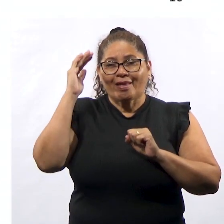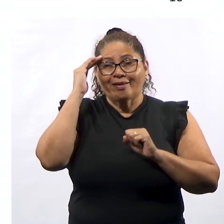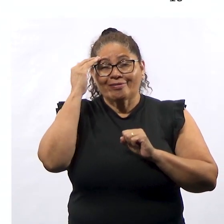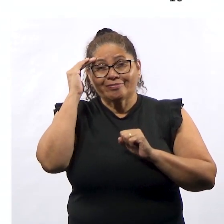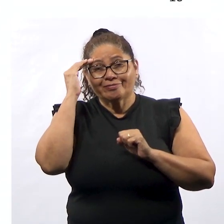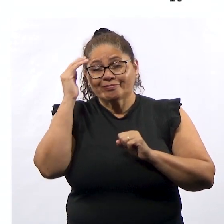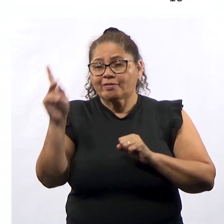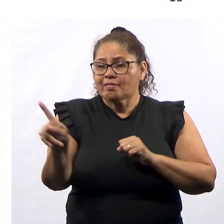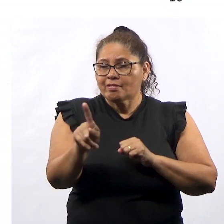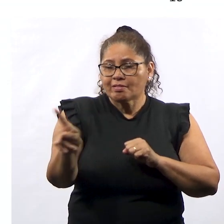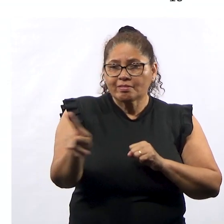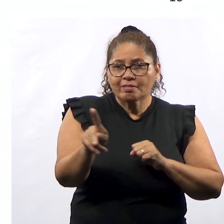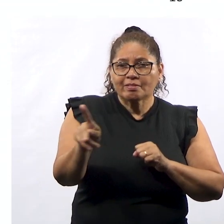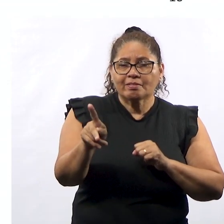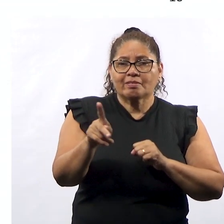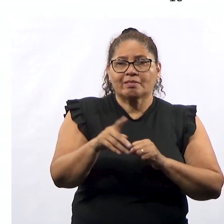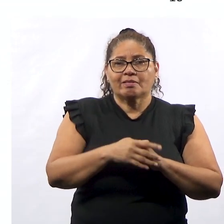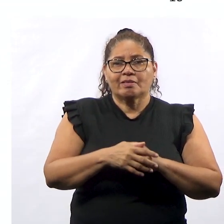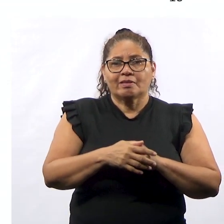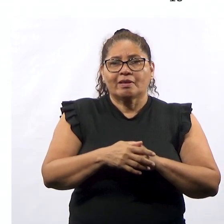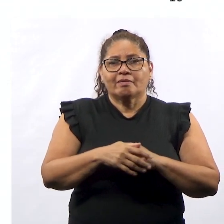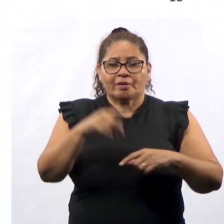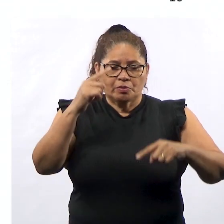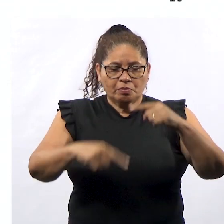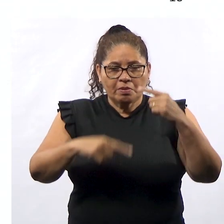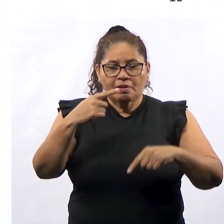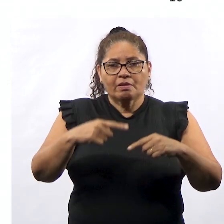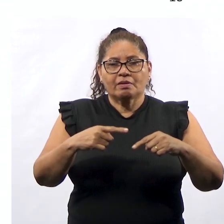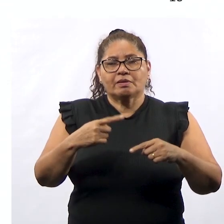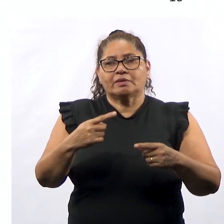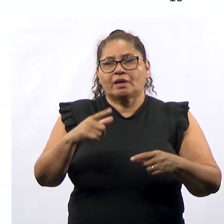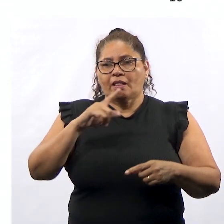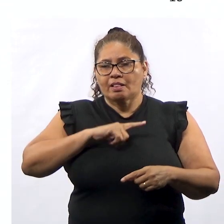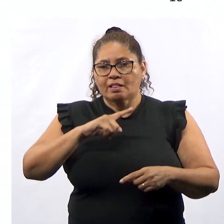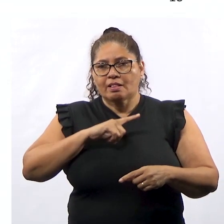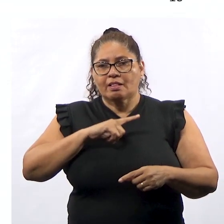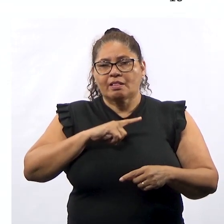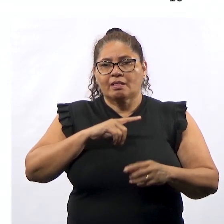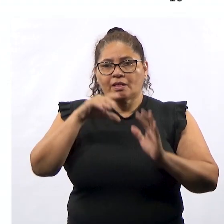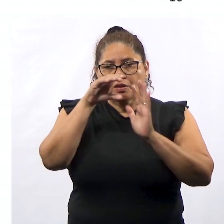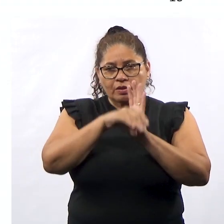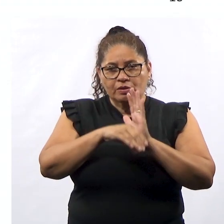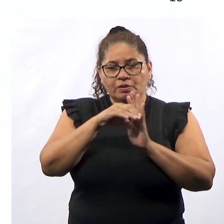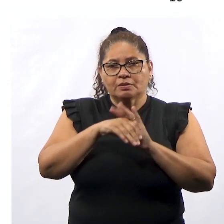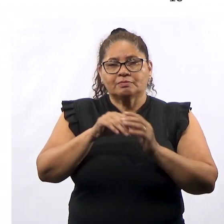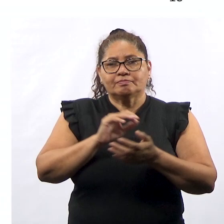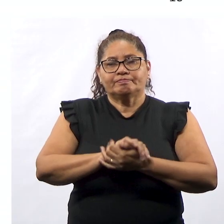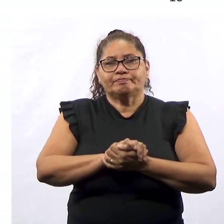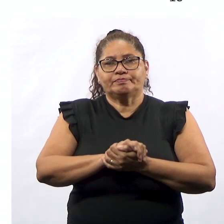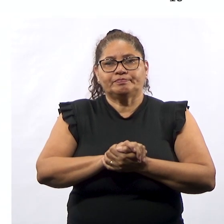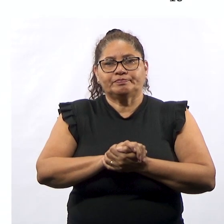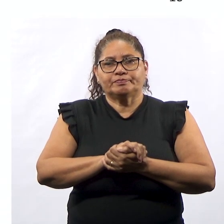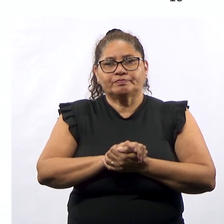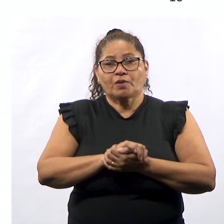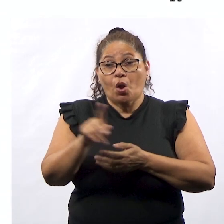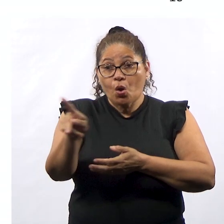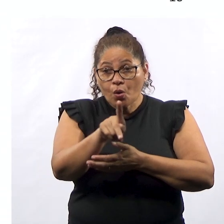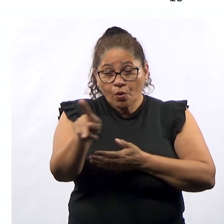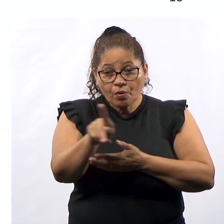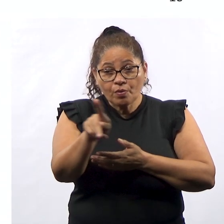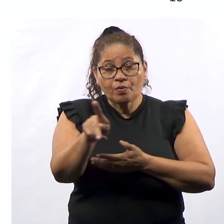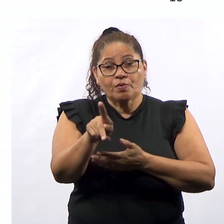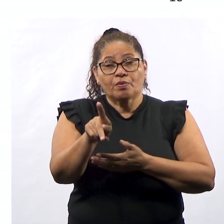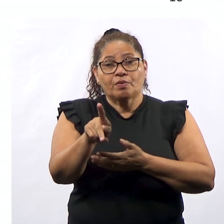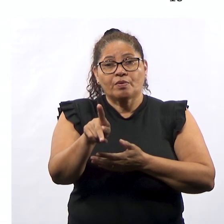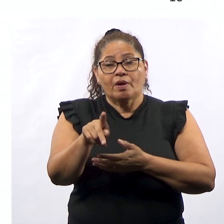pelos professores, pelos materiais que constam neste currículo. O